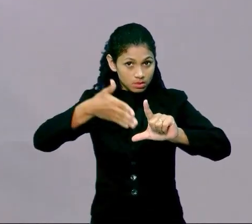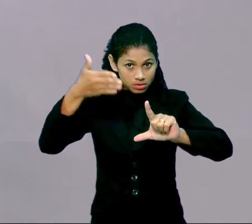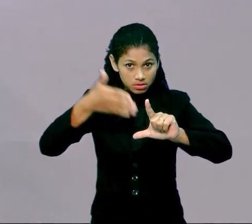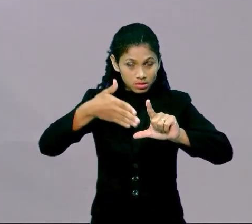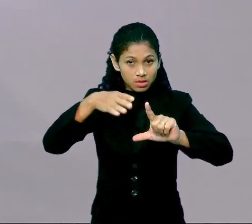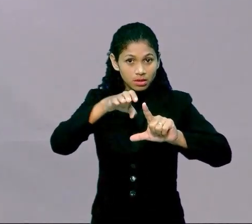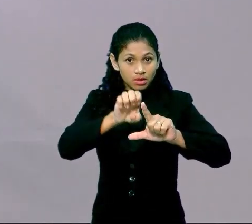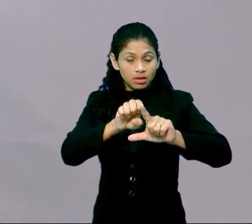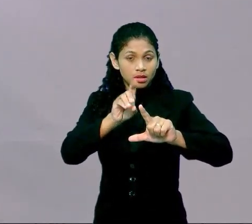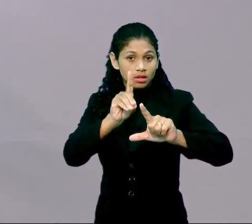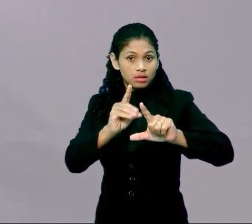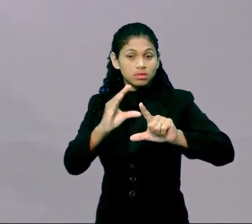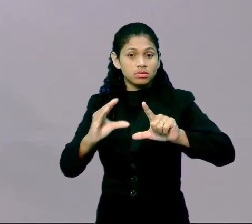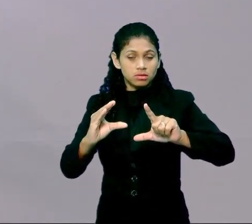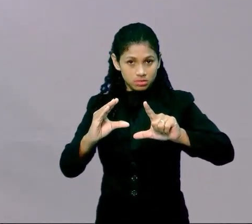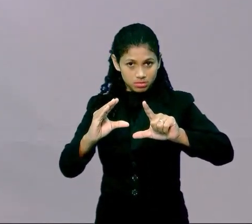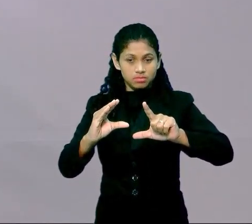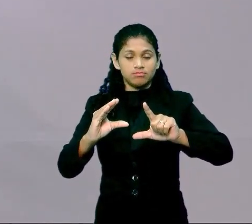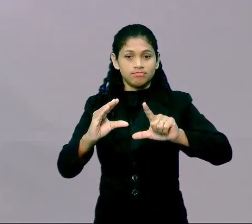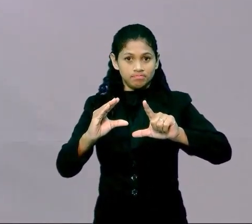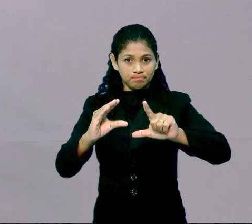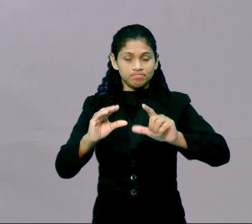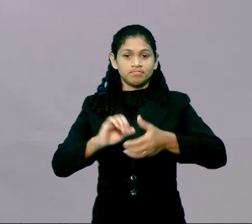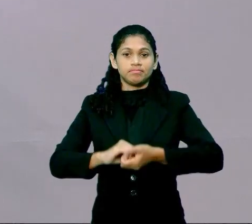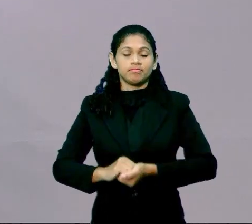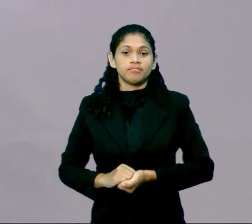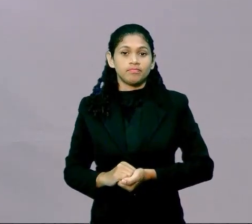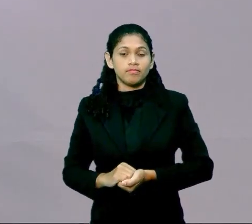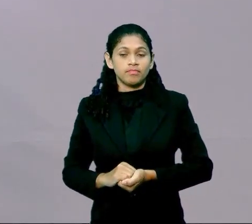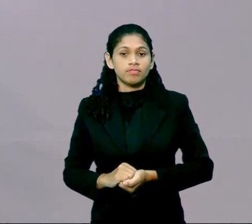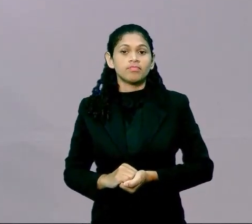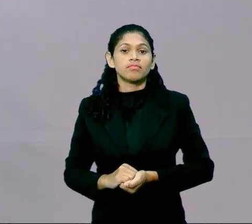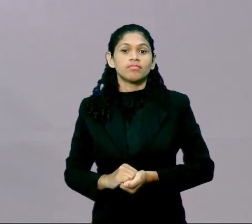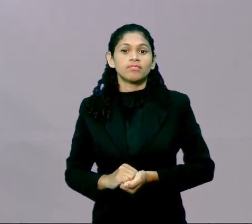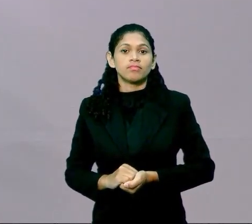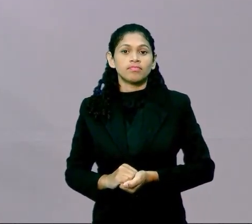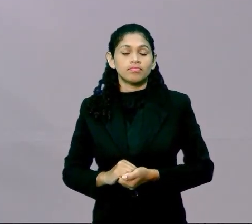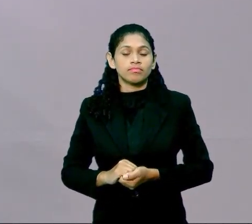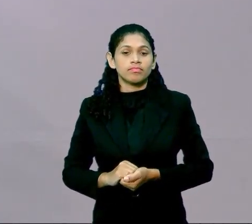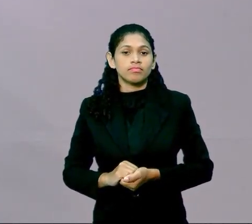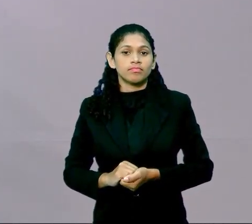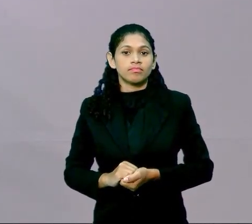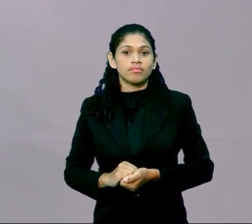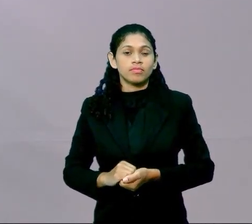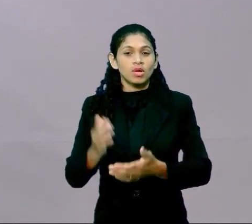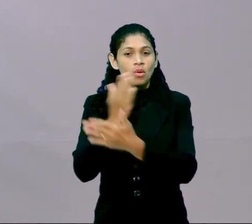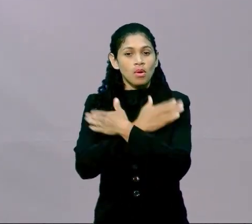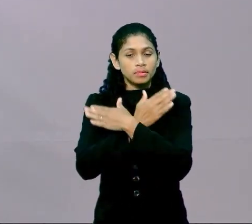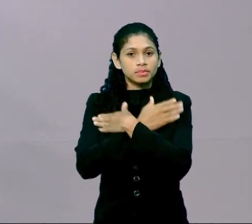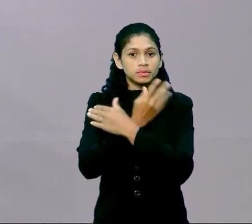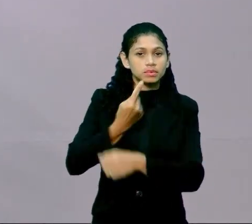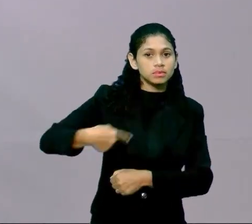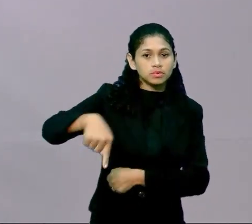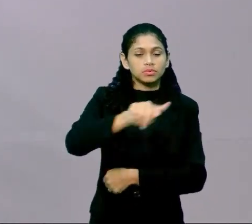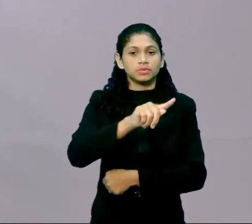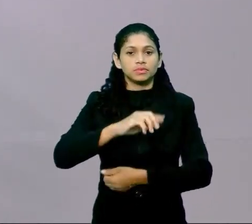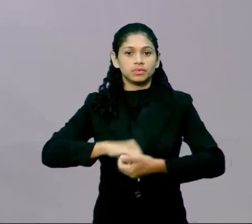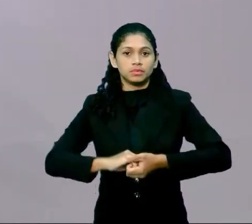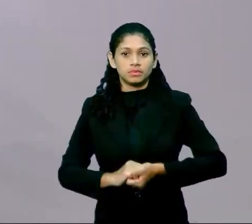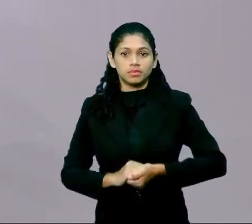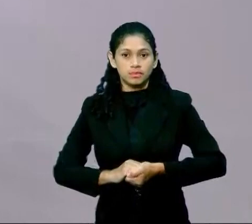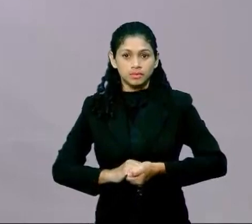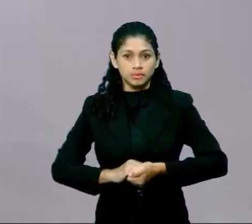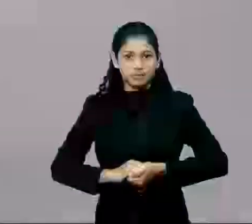aula e as demais? Olha aqui o link aparecendo abaixo, a nossa plataforma Eduque. Um abraço a todos vocês.